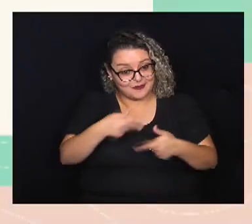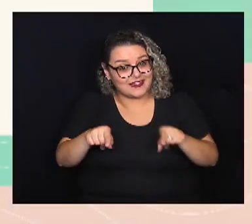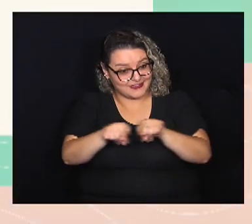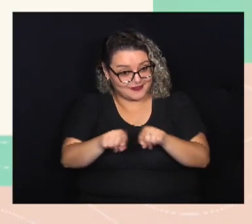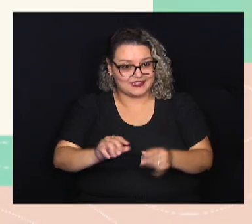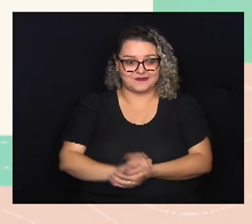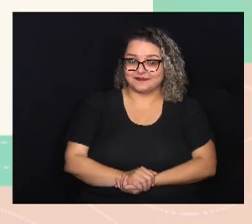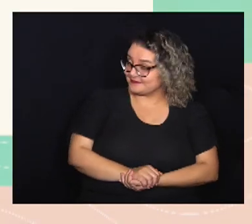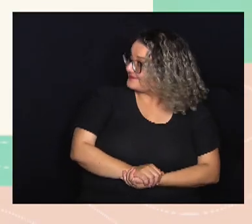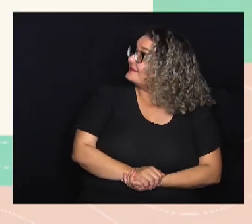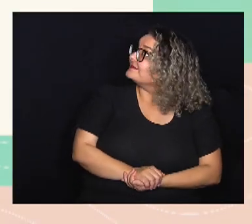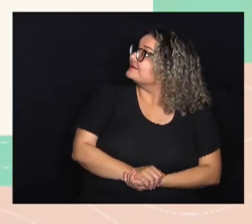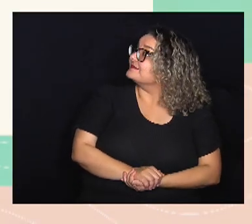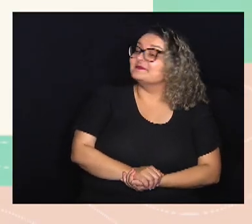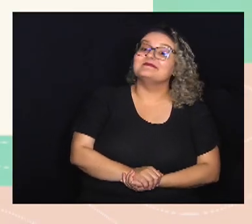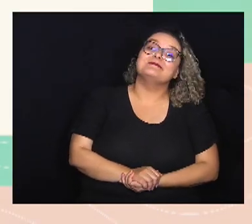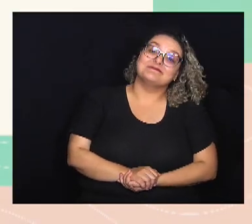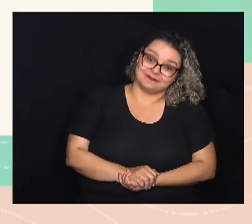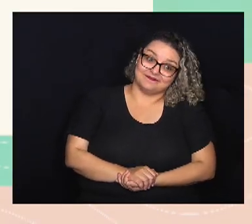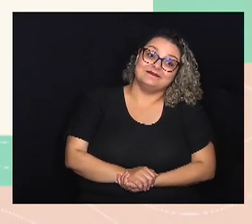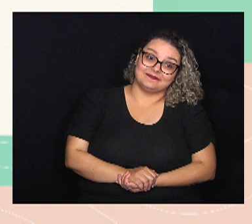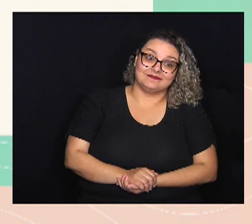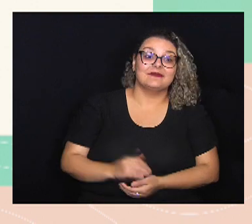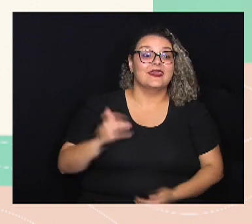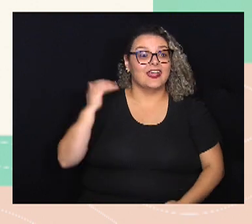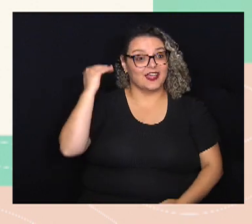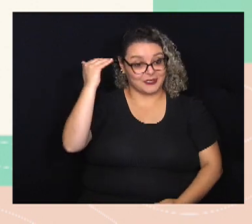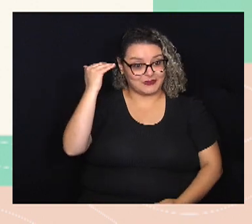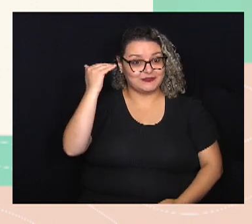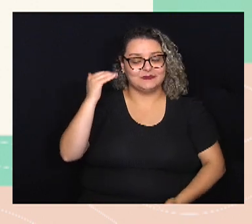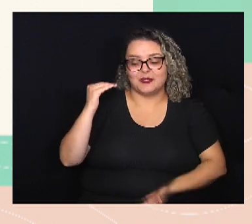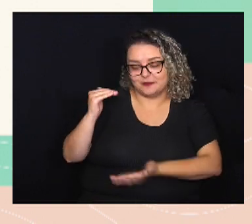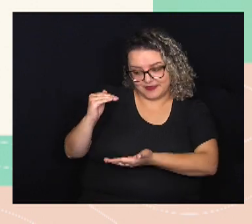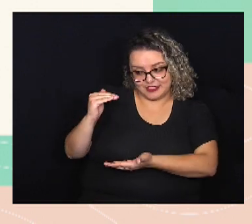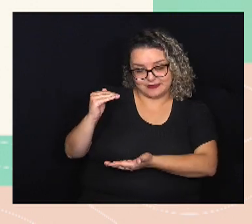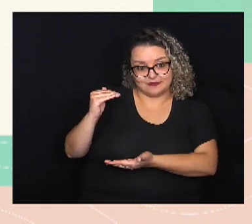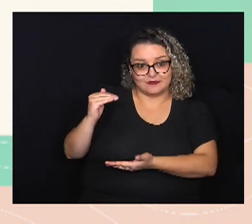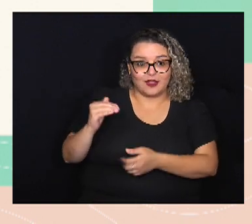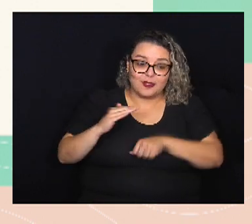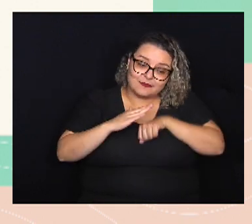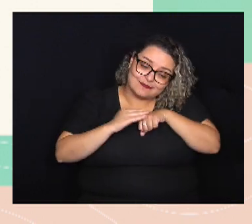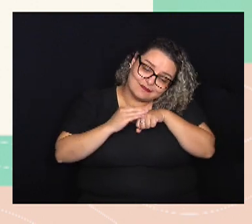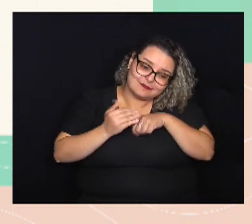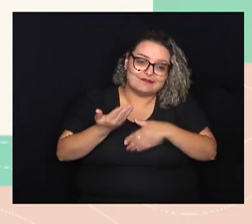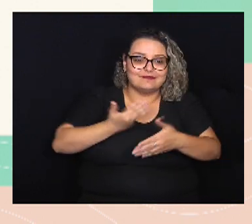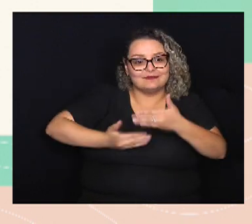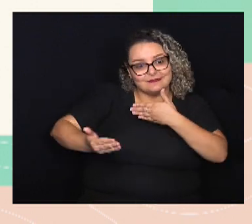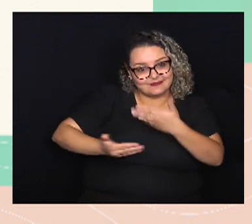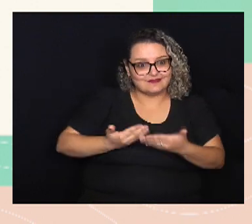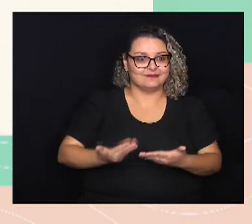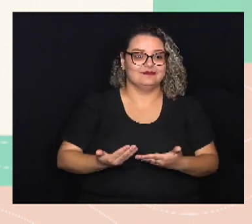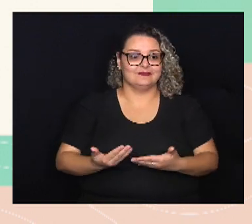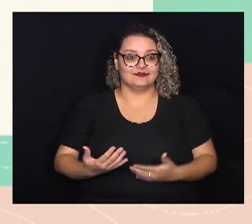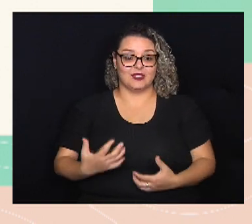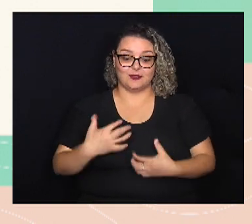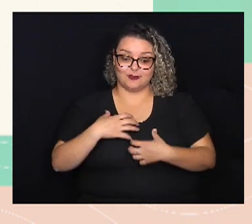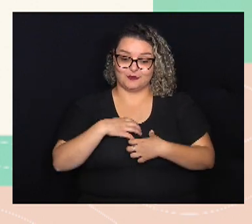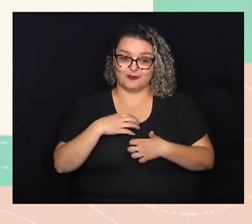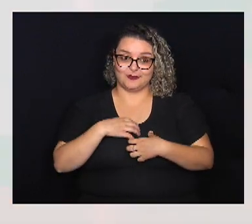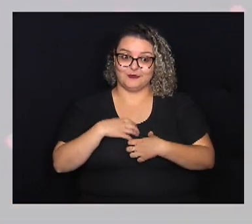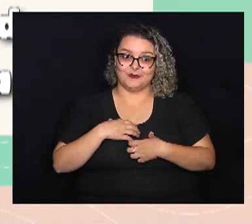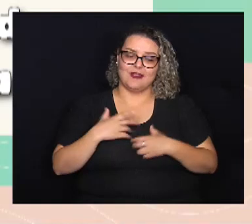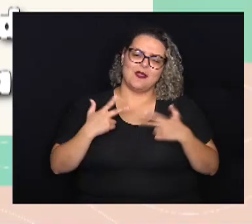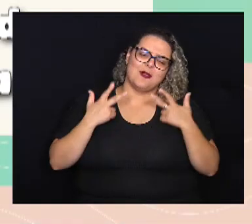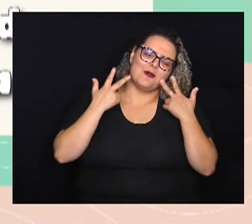Tio Chico é um gato adulto de porte médio muito meigo e sociável seu temperamento é muito